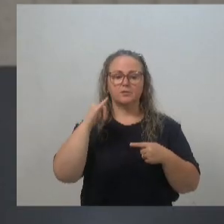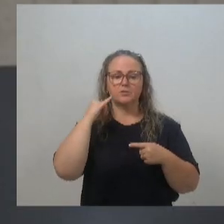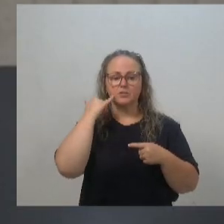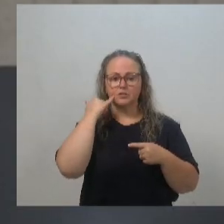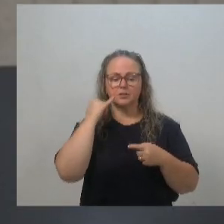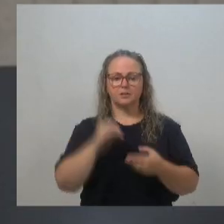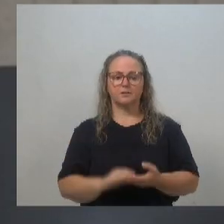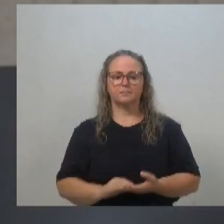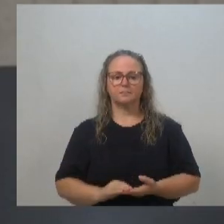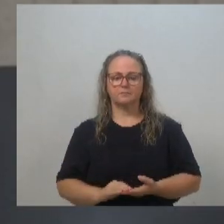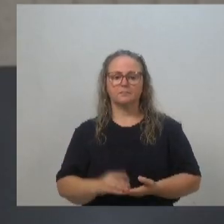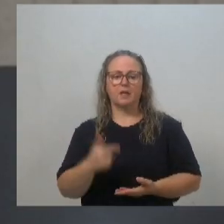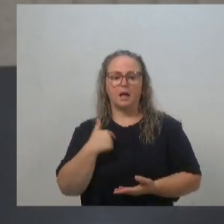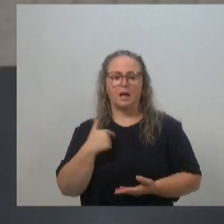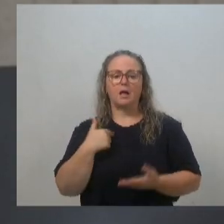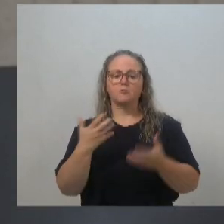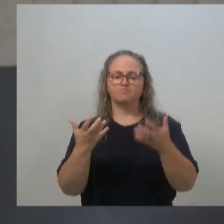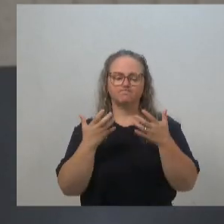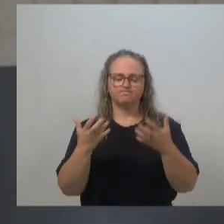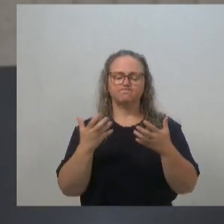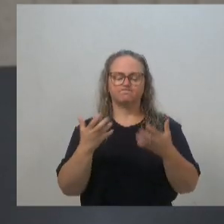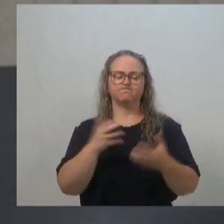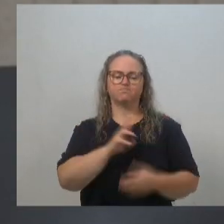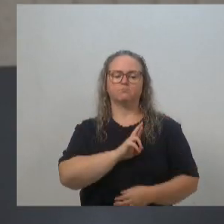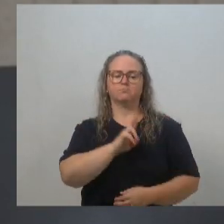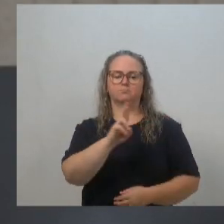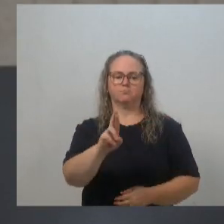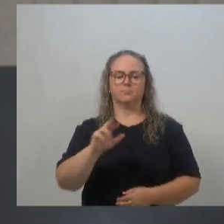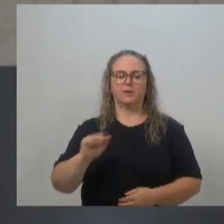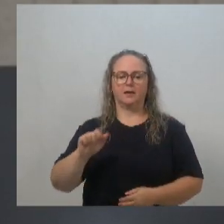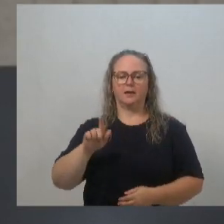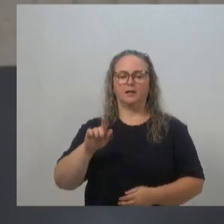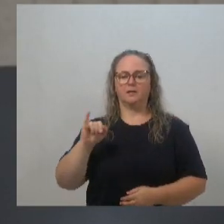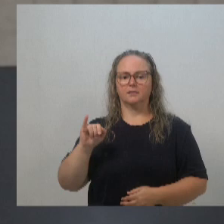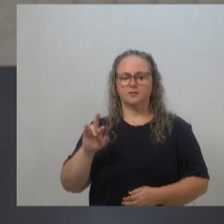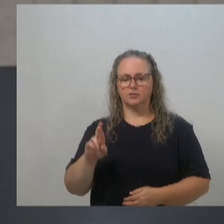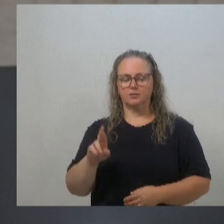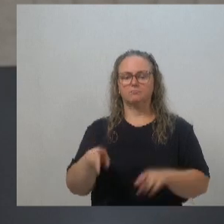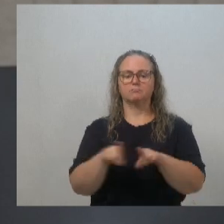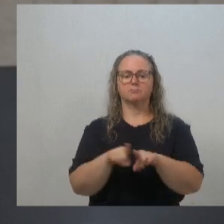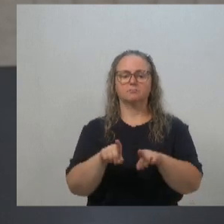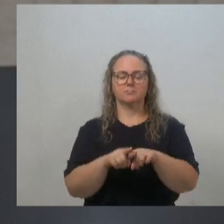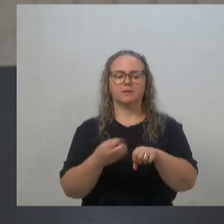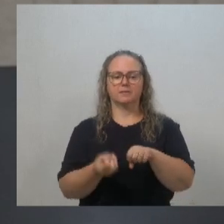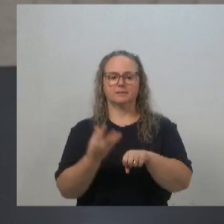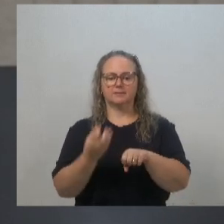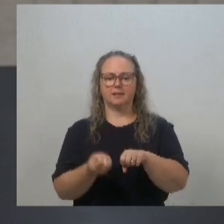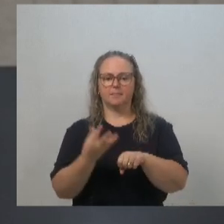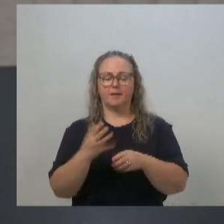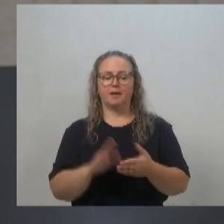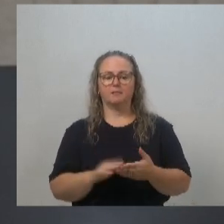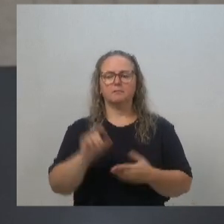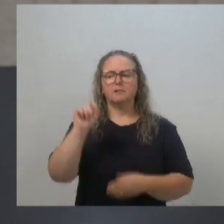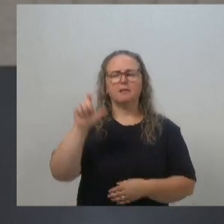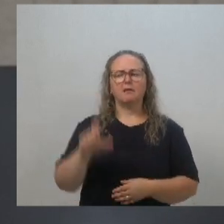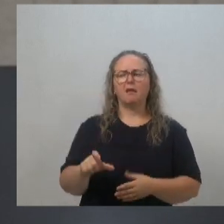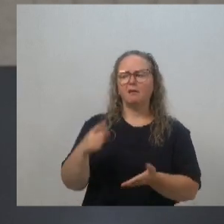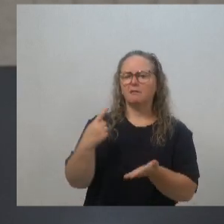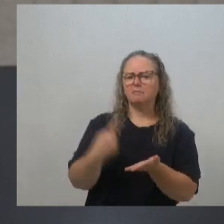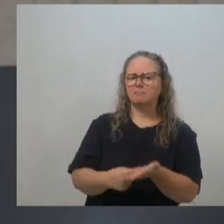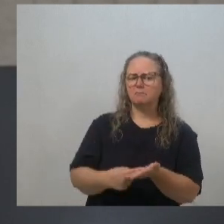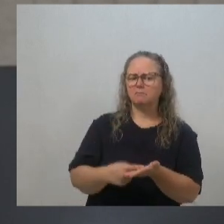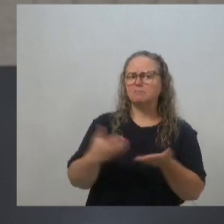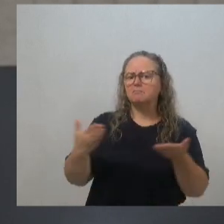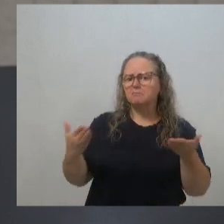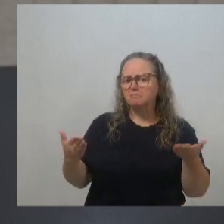ansioso para receber aqui os representantes da AGIR e do SAMAI para perguntar para eles diretamente quem é que se comprometeu em fazer a